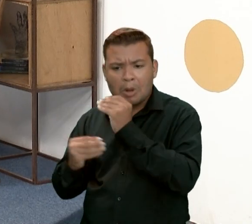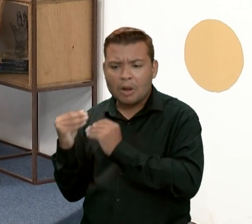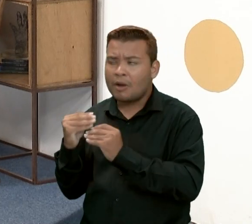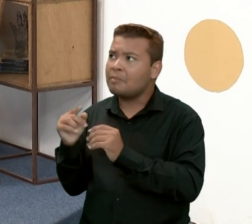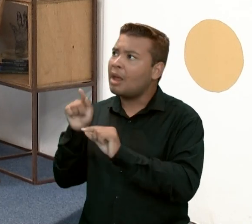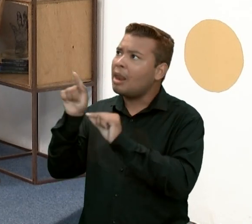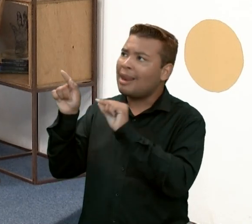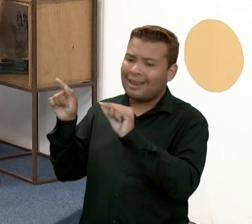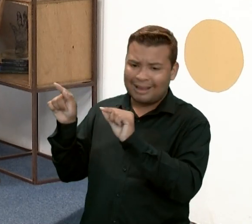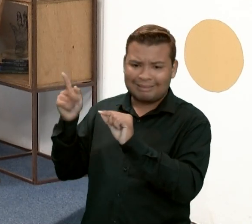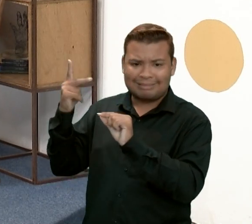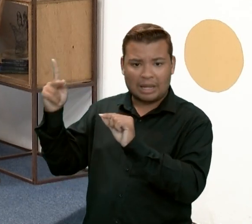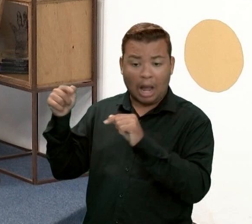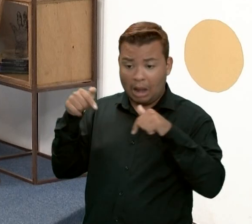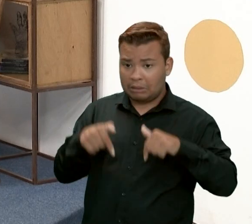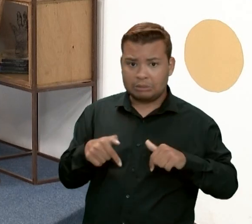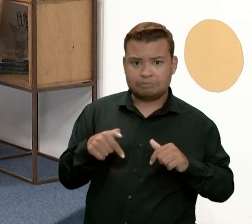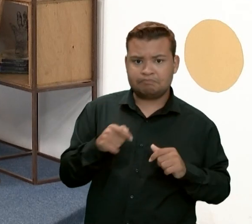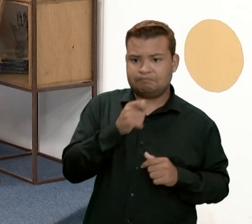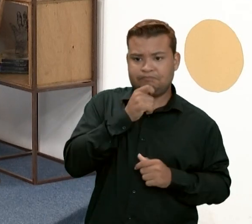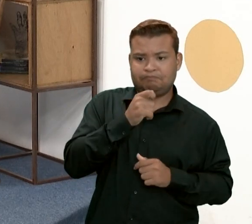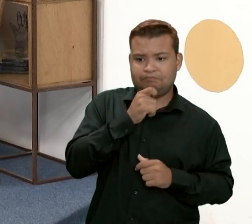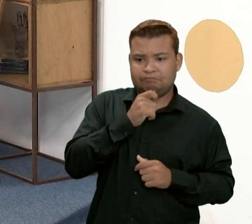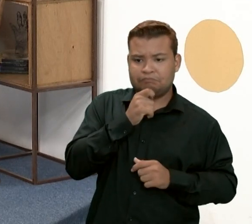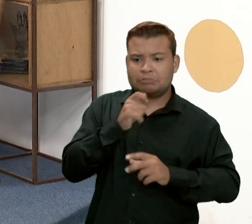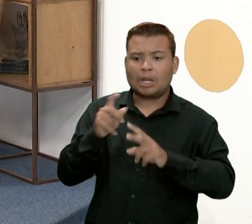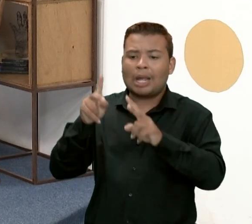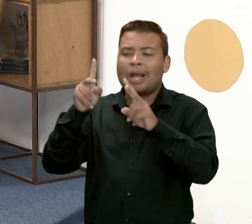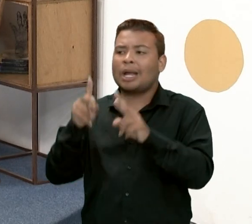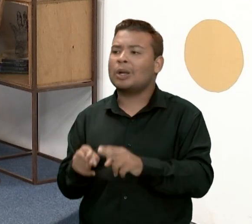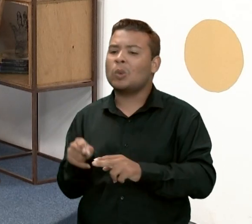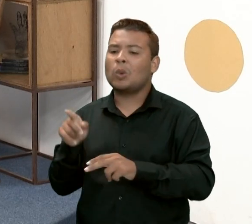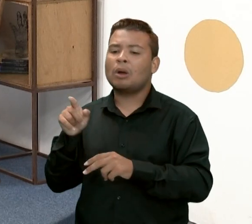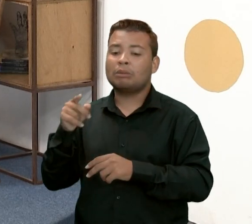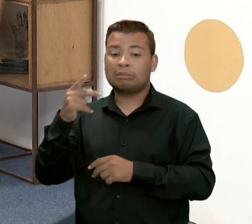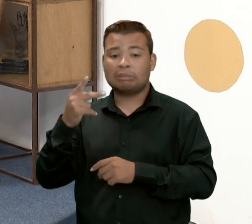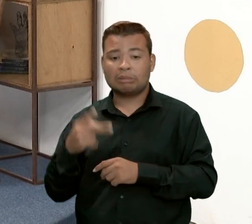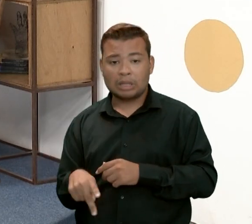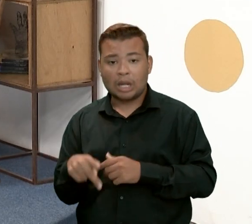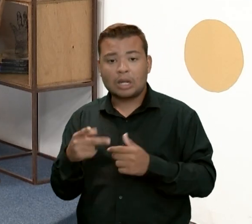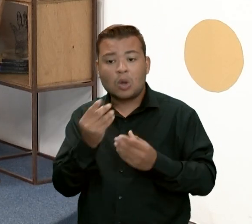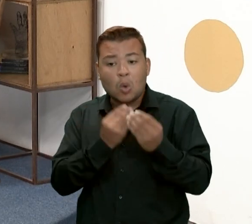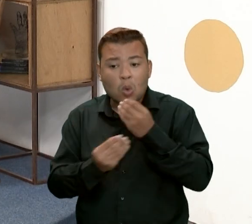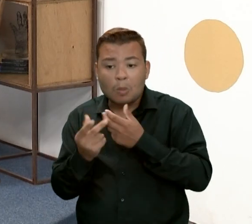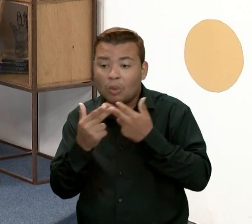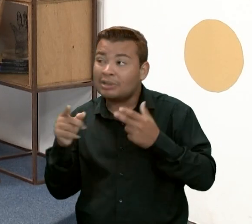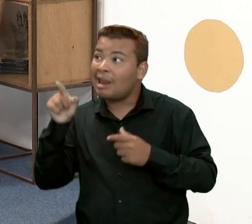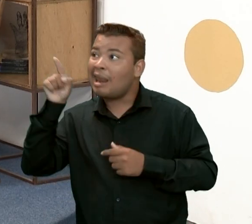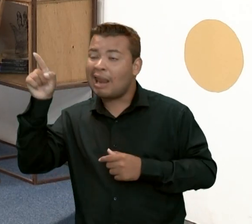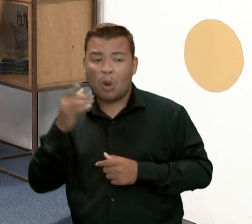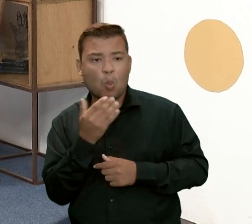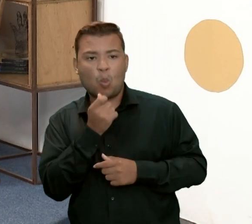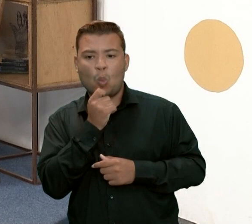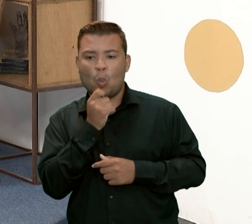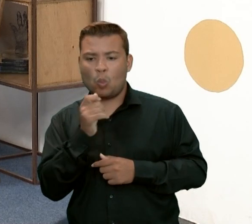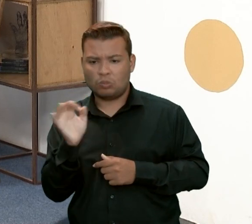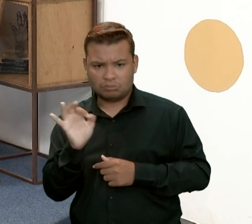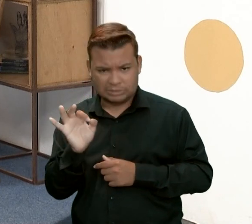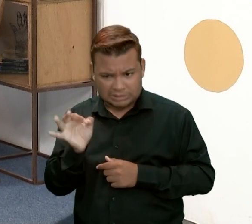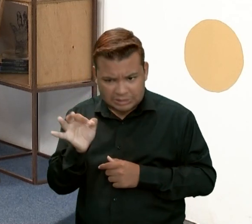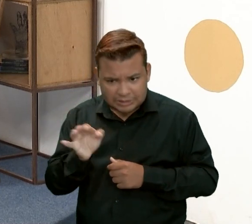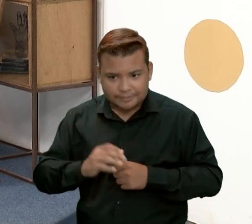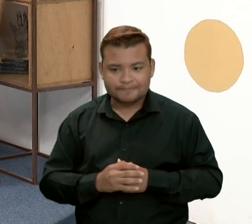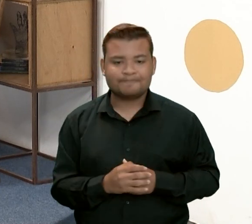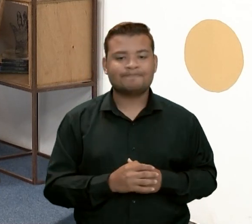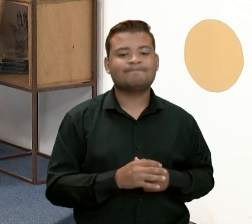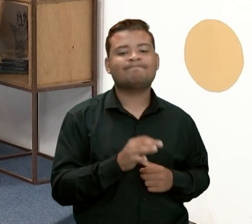gente não consome, assim como lá eles não consomem outros determinados alimentos que a gente já consome aqui há muito tempo. A